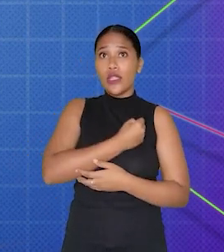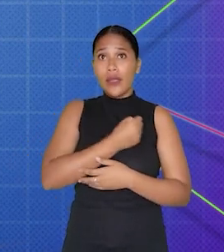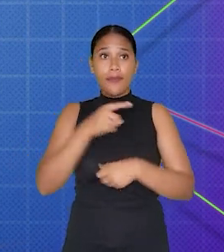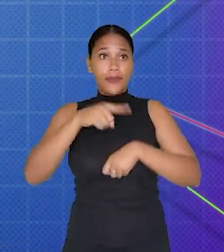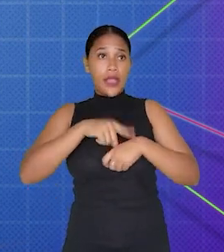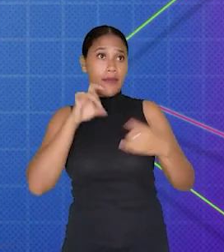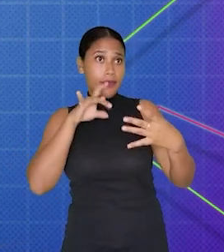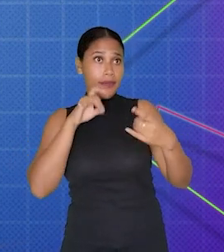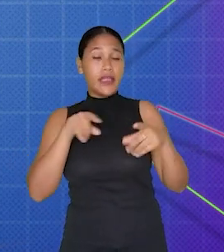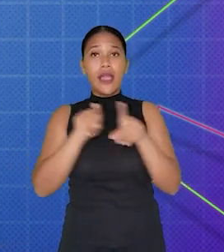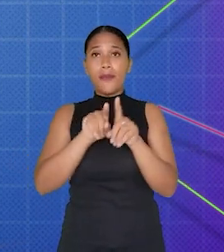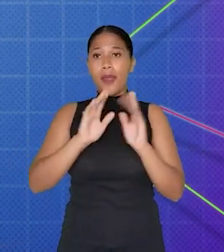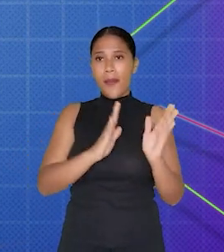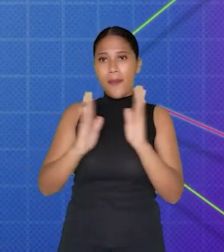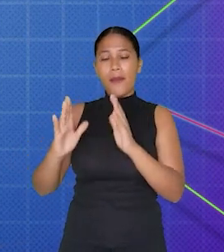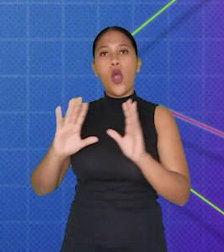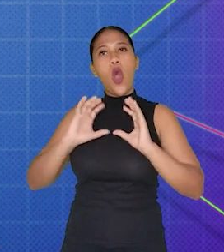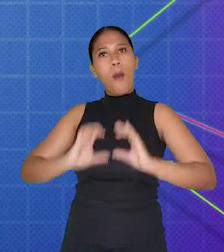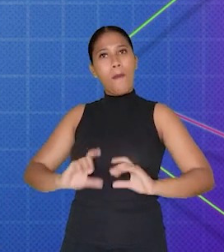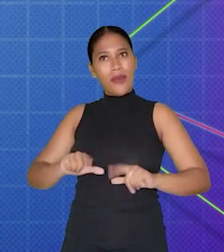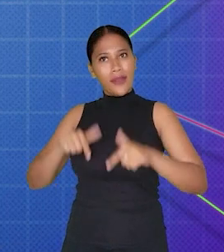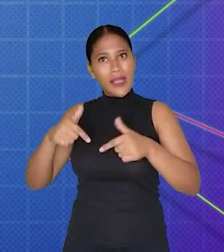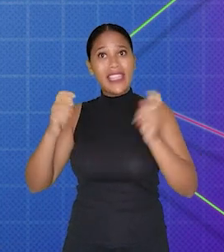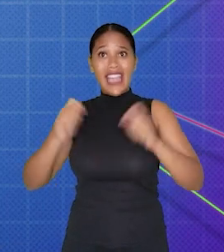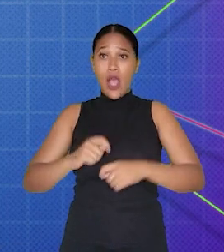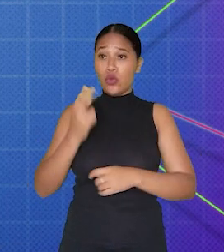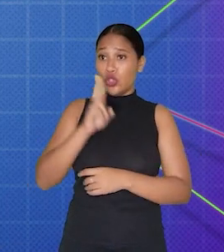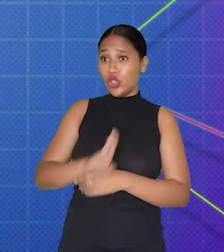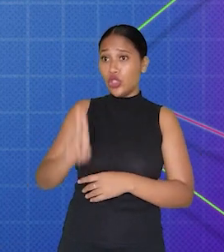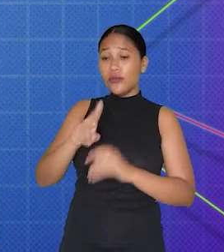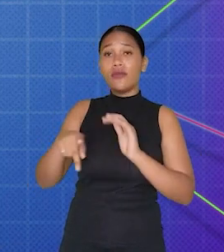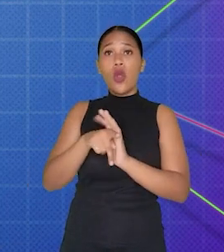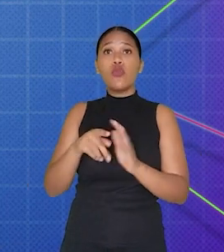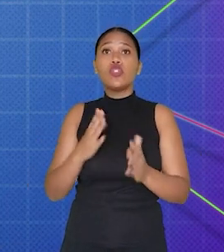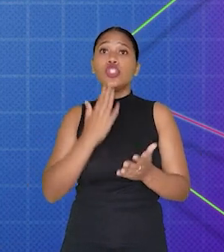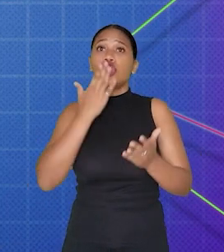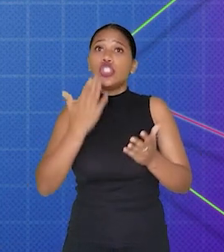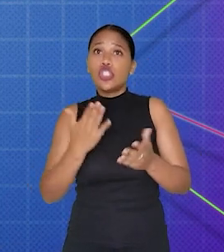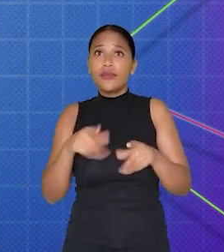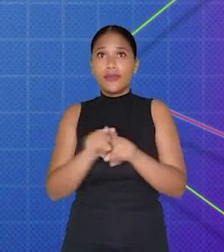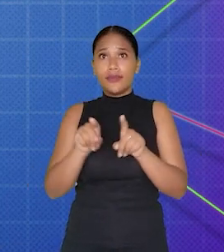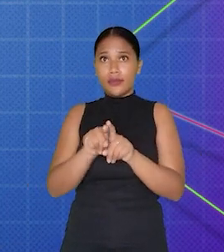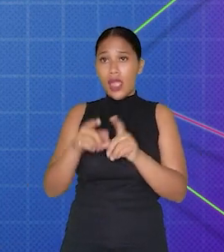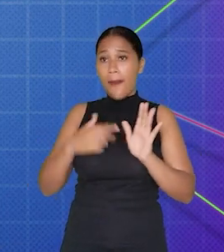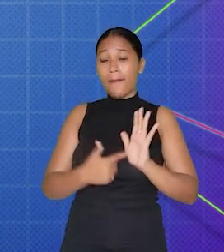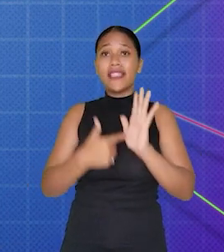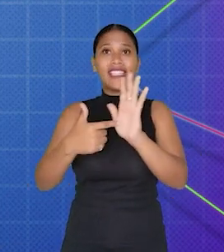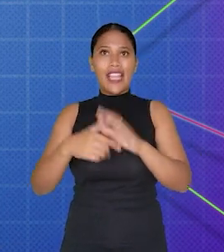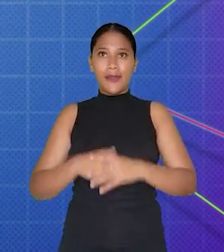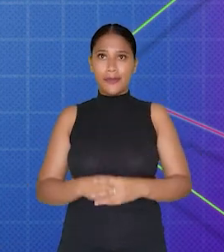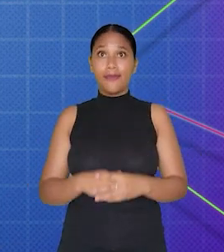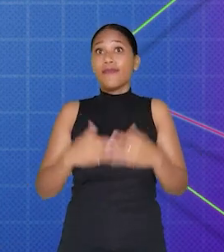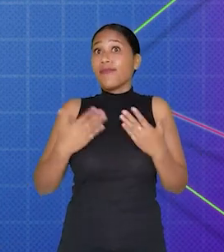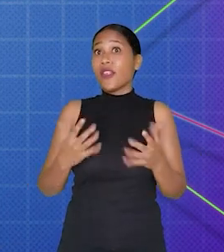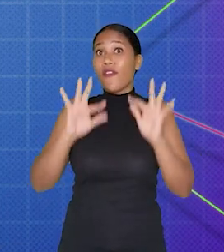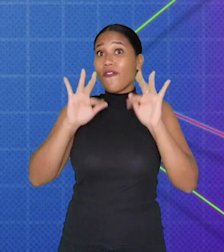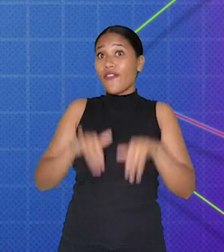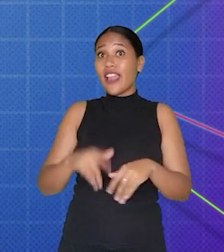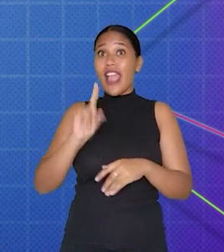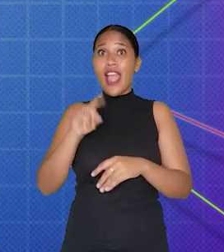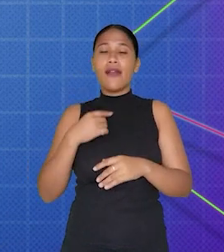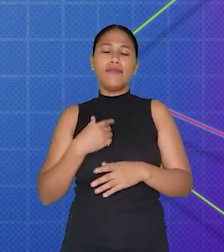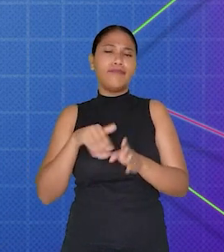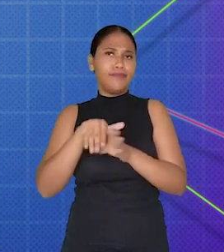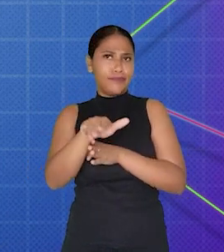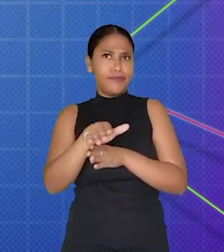como pontuação, tempo de resposta e padrões de comportamento, que podem ser utilizados para ajustar o tipo e a frequência de feedbacks apresentados.